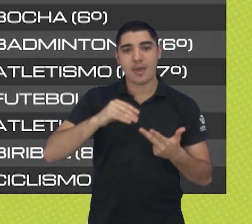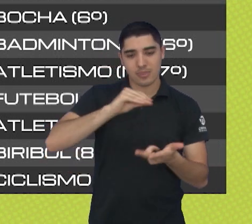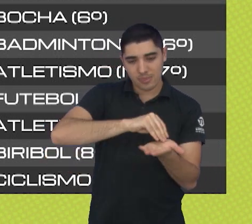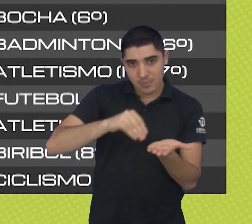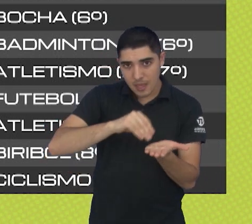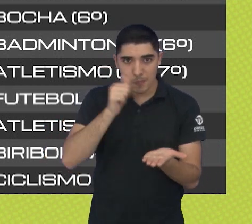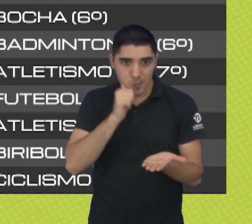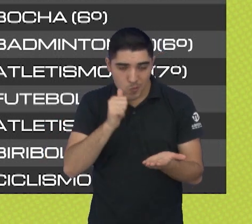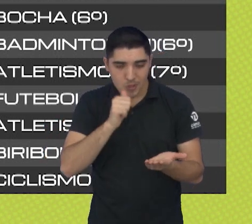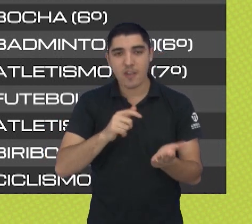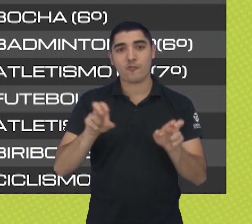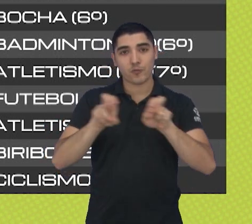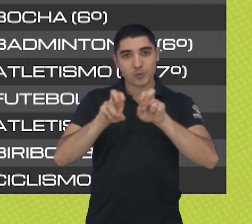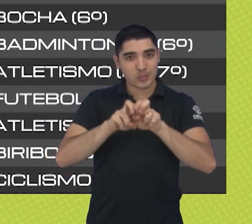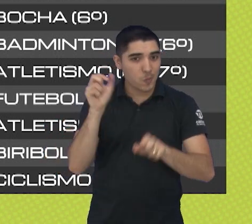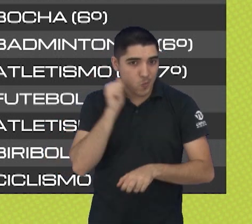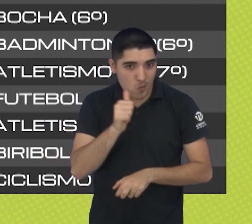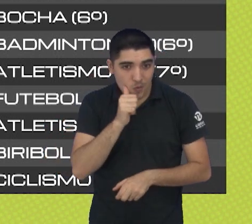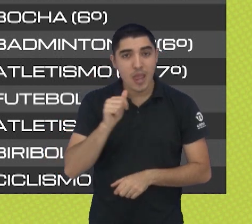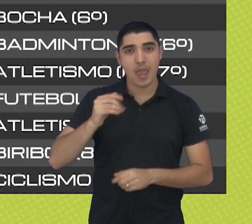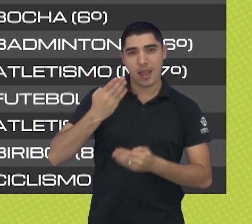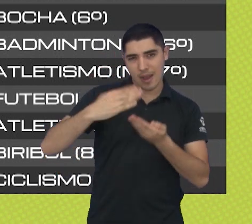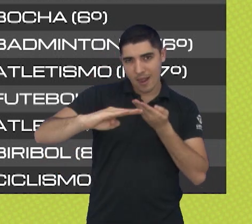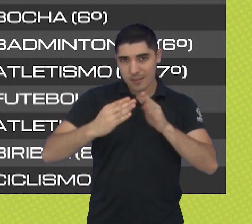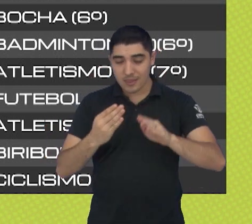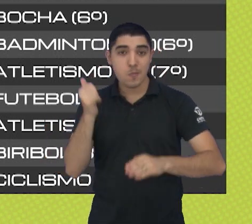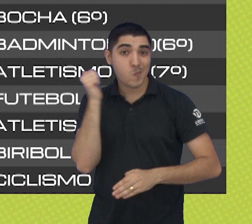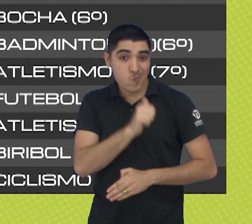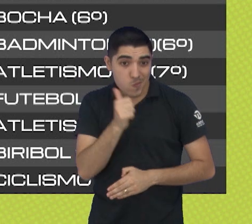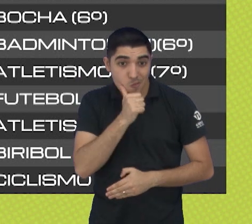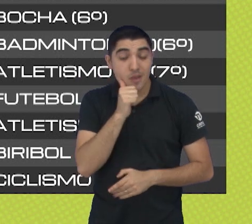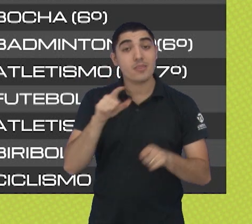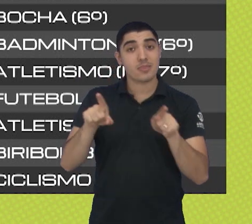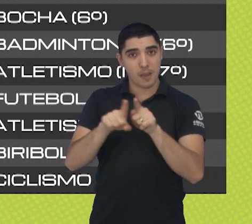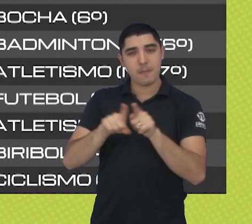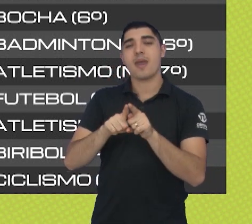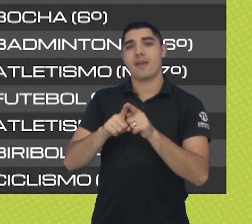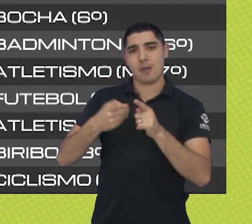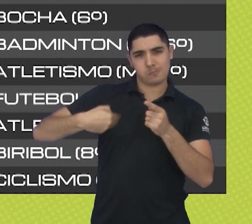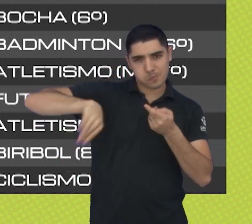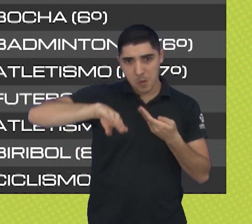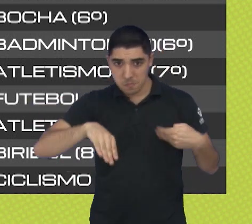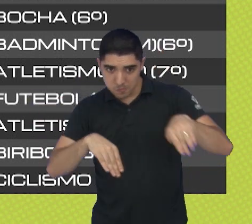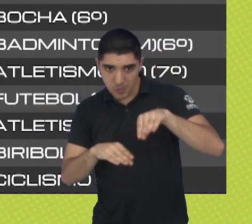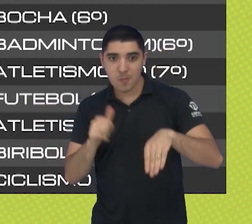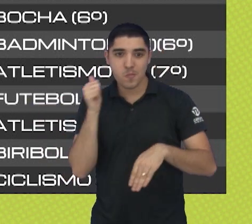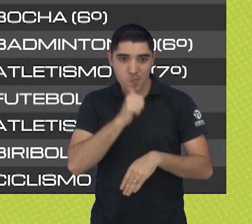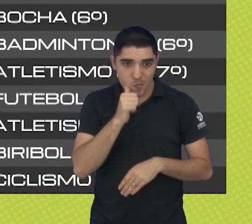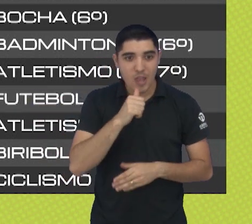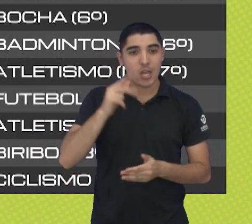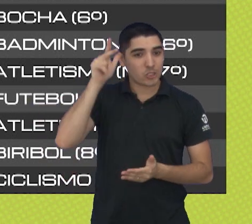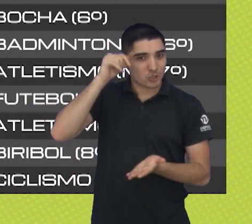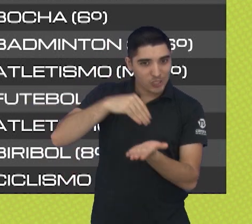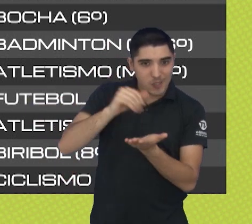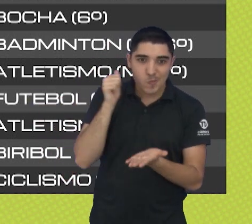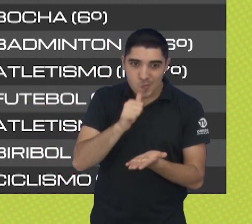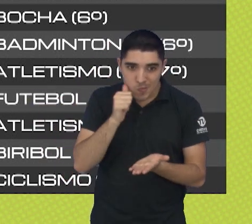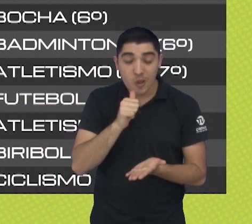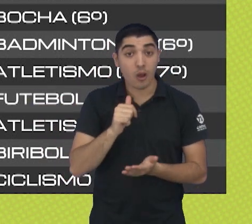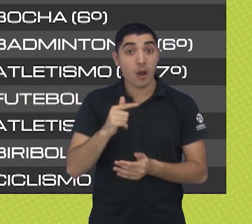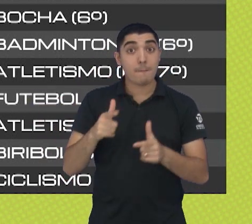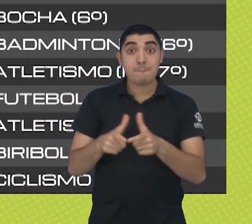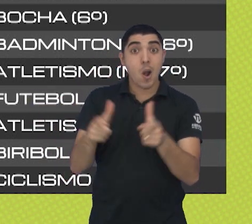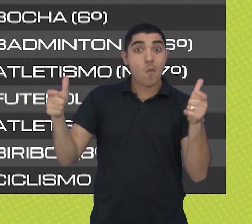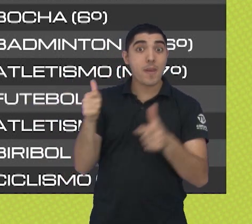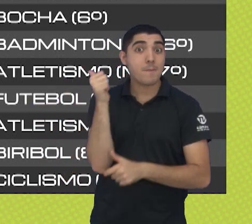feminino, futsal feminino, karatê feminino. Olha só, taekwondo feminino, xadrez feminino, wrestling feminino, só